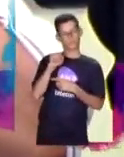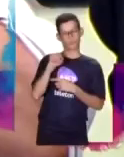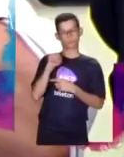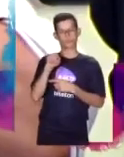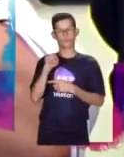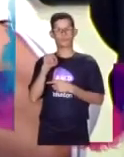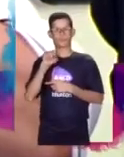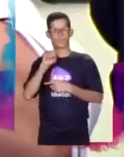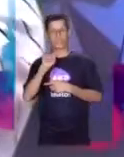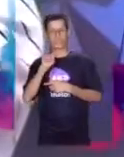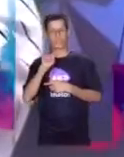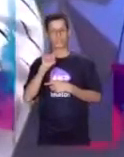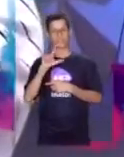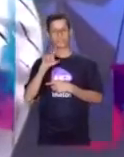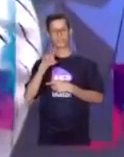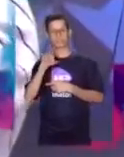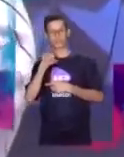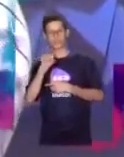paredes.azuis.